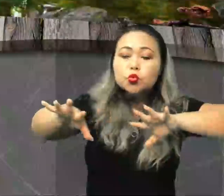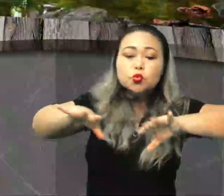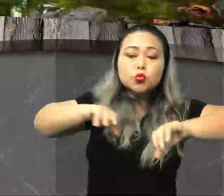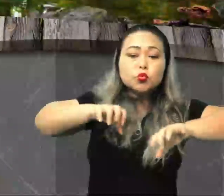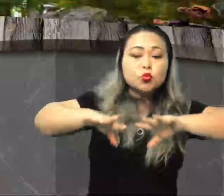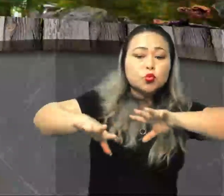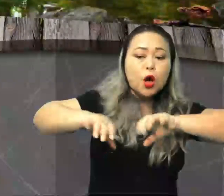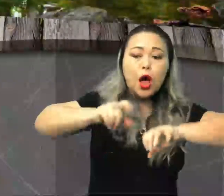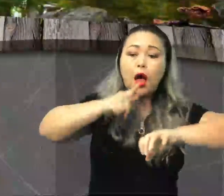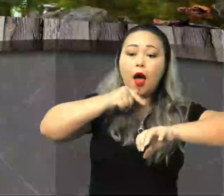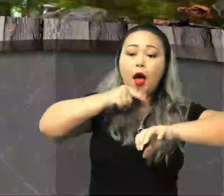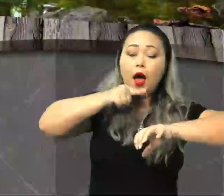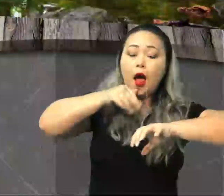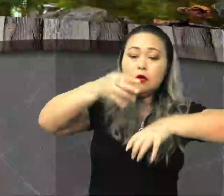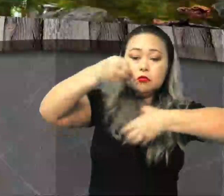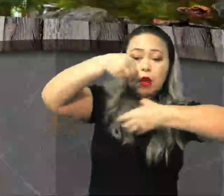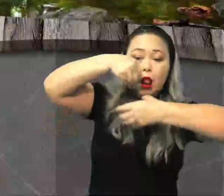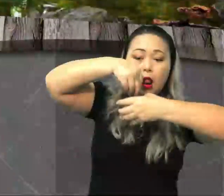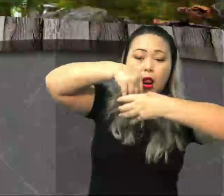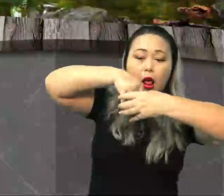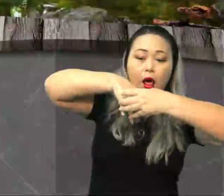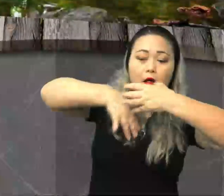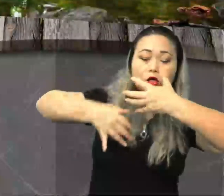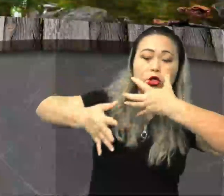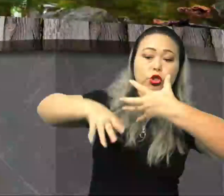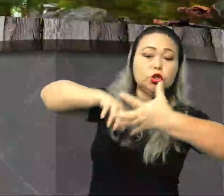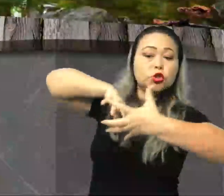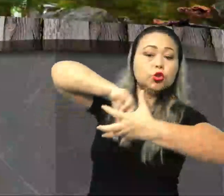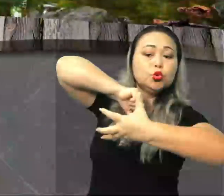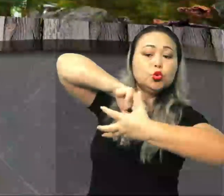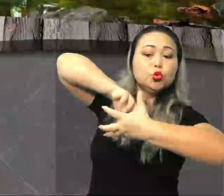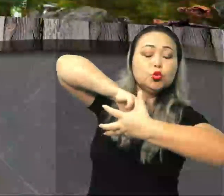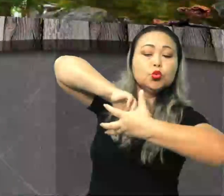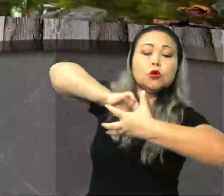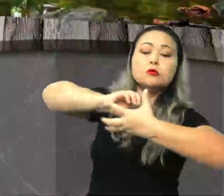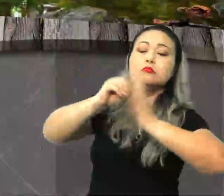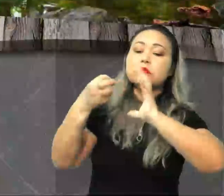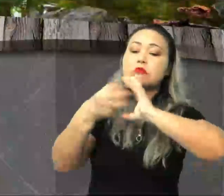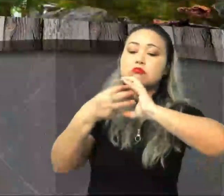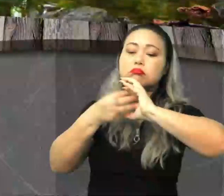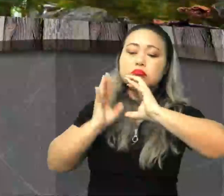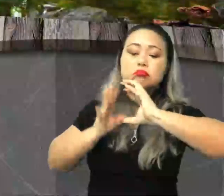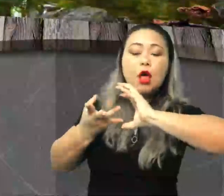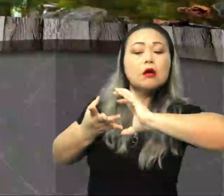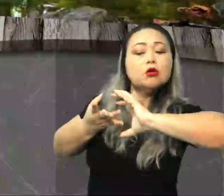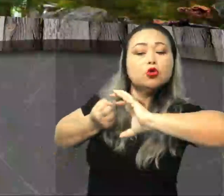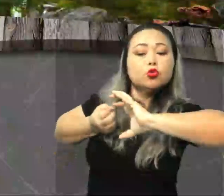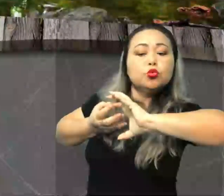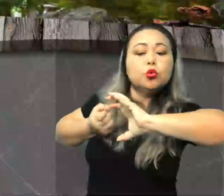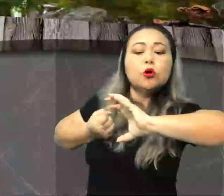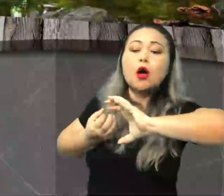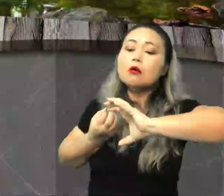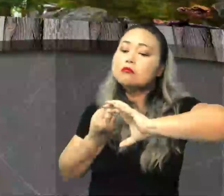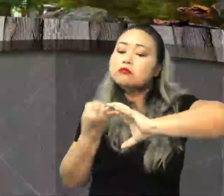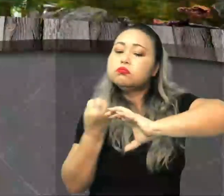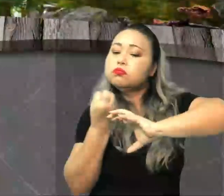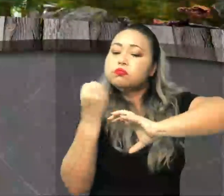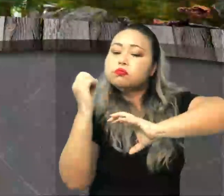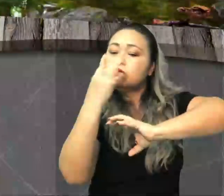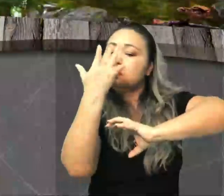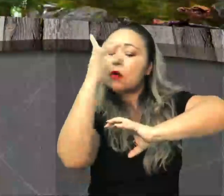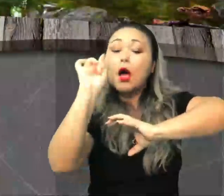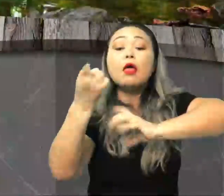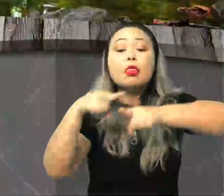os esporos. Dentro dessa parede do corpo desses animais, tem células específicas para captar oxigênio e também